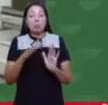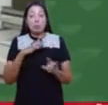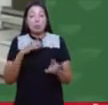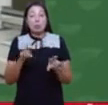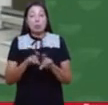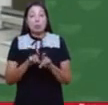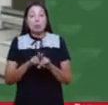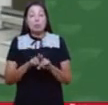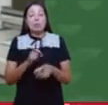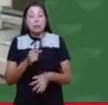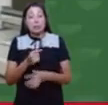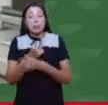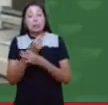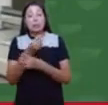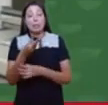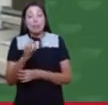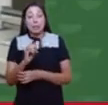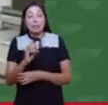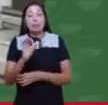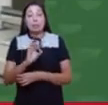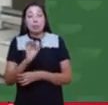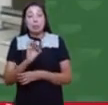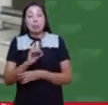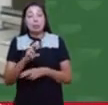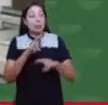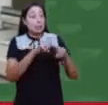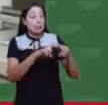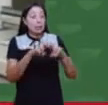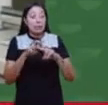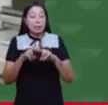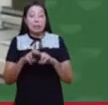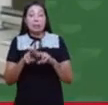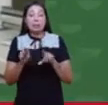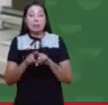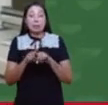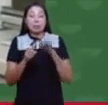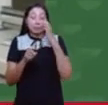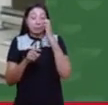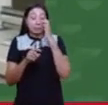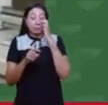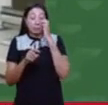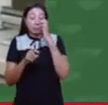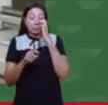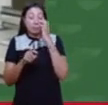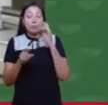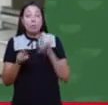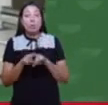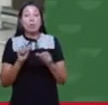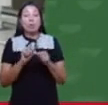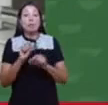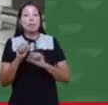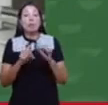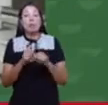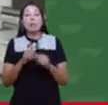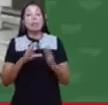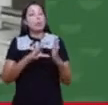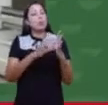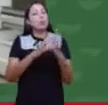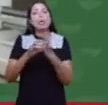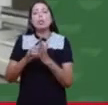também assegurada 30% das cadeiras no parlamento. Por quê? Porque isso vai fazer com que os